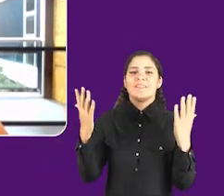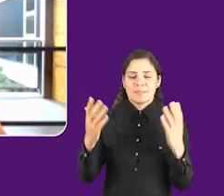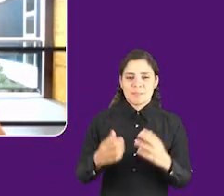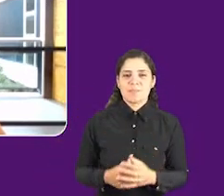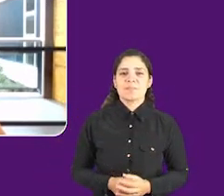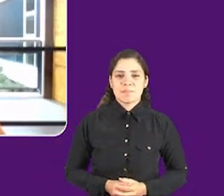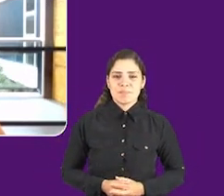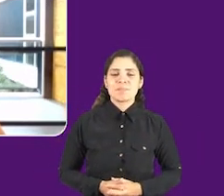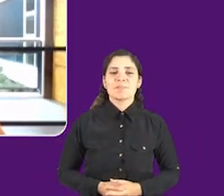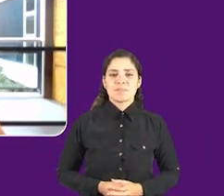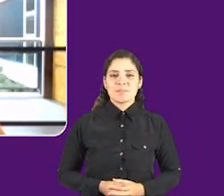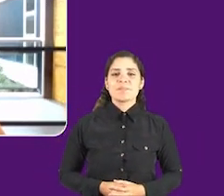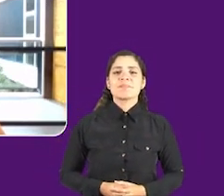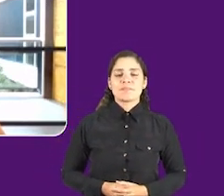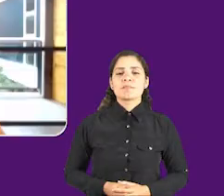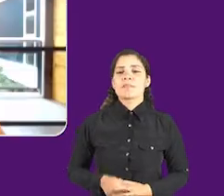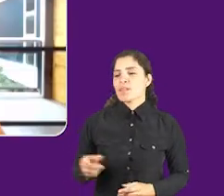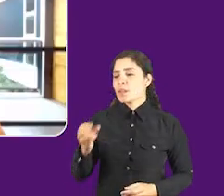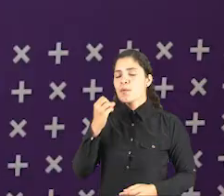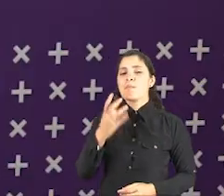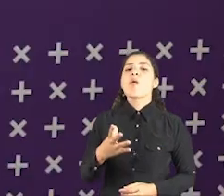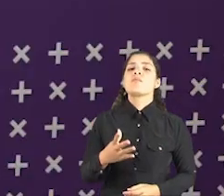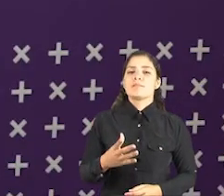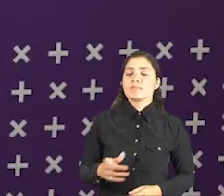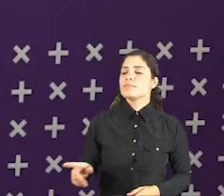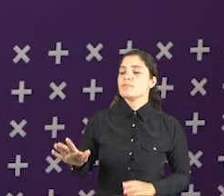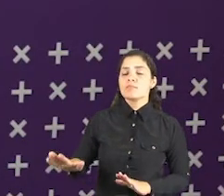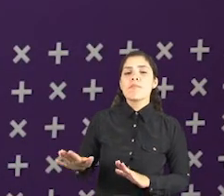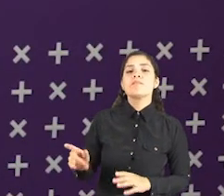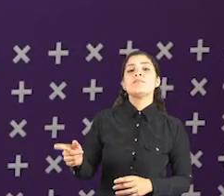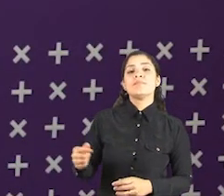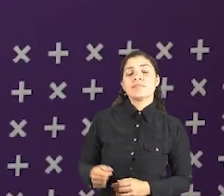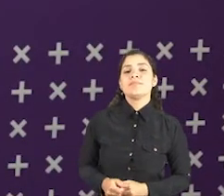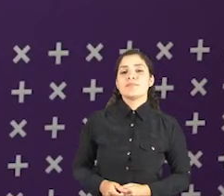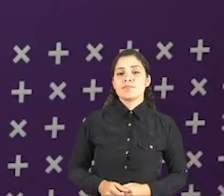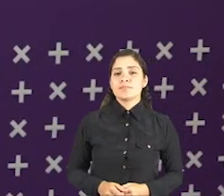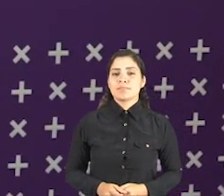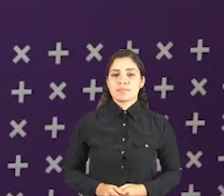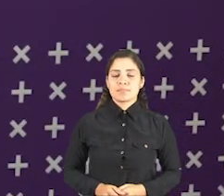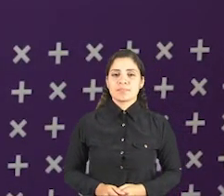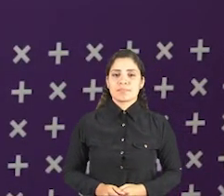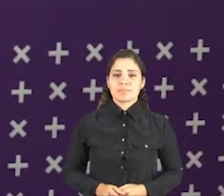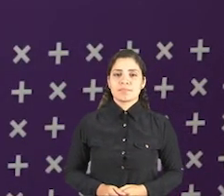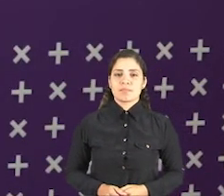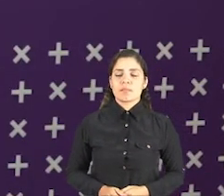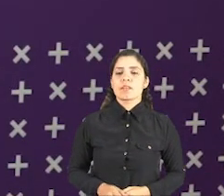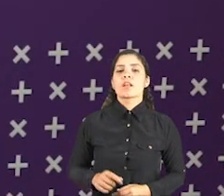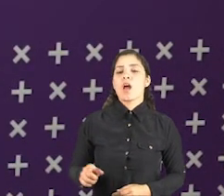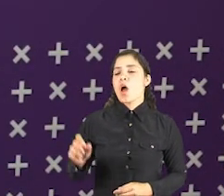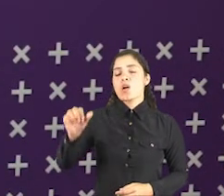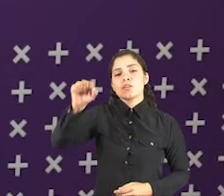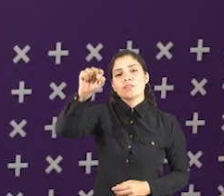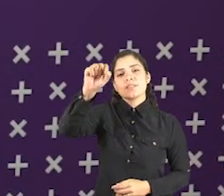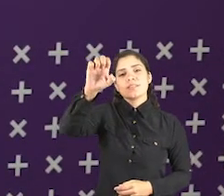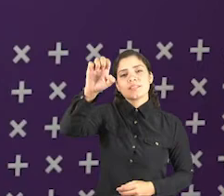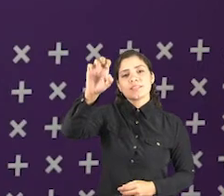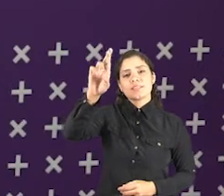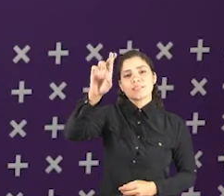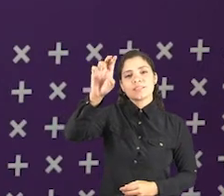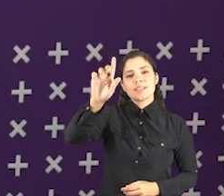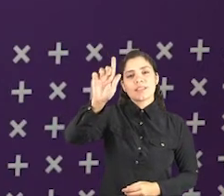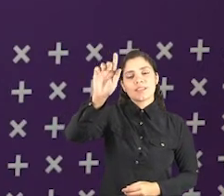o Brasil a esperou afogar e os seus consumidores e o Sérgio também tem uma pergunta para você ri né